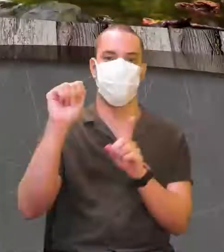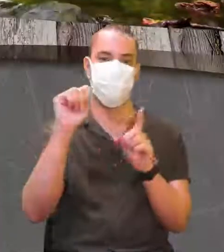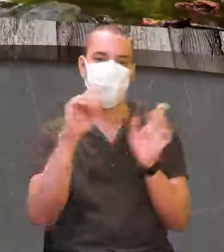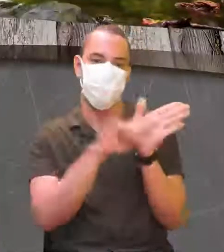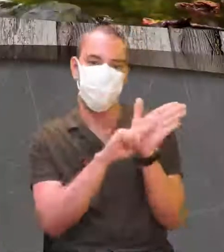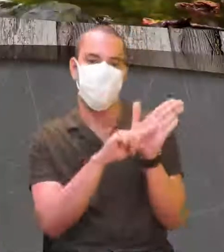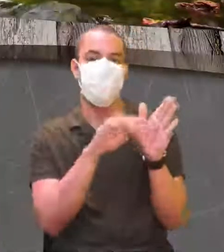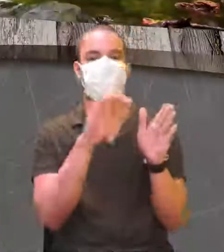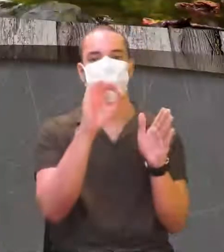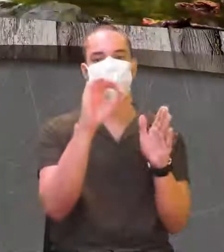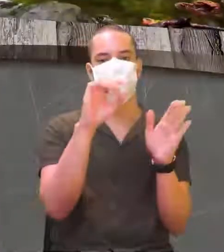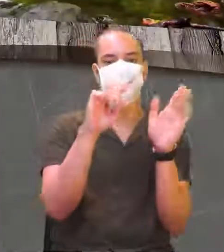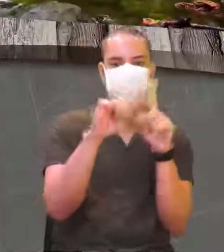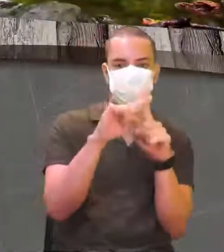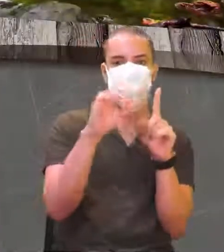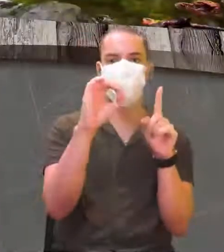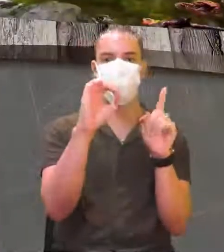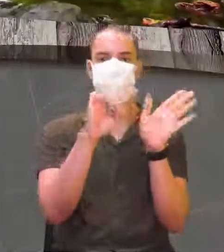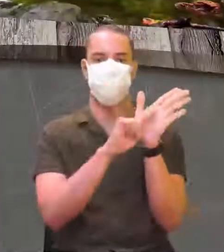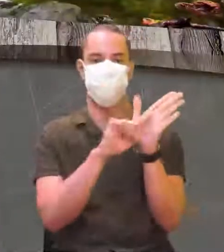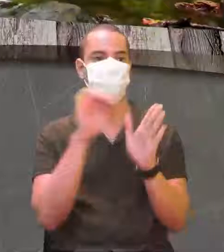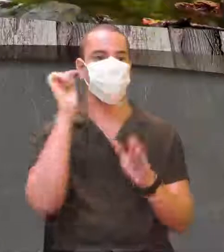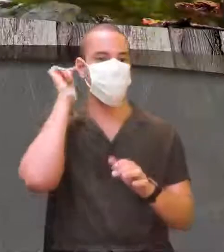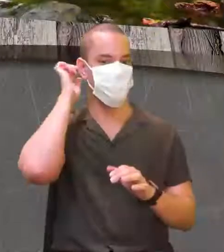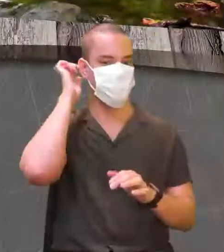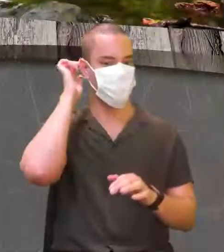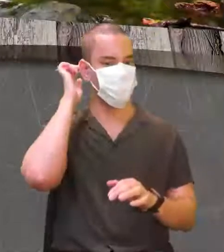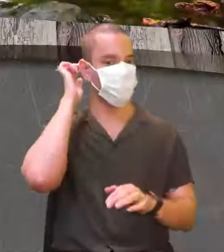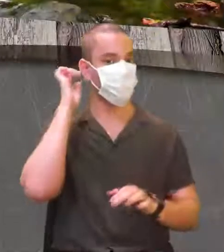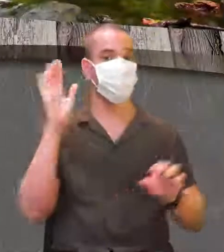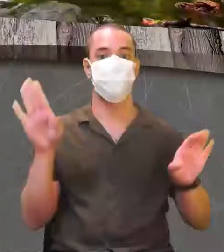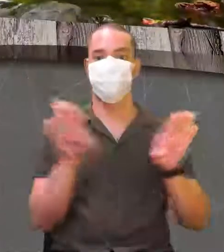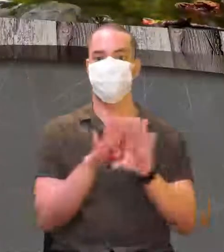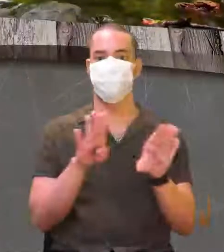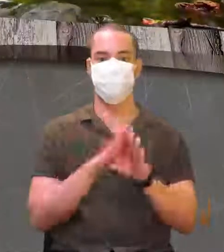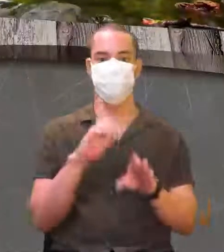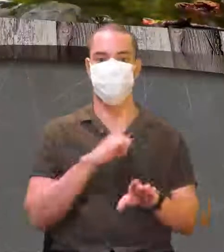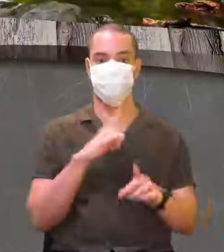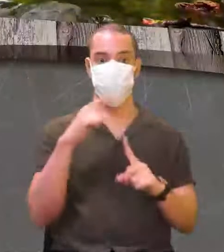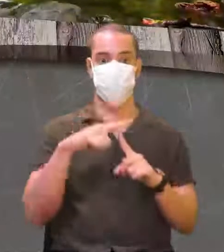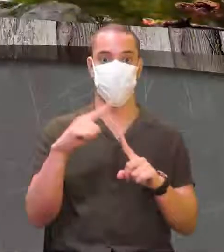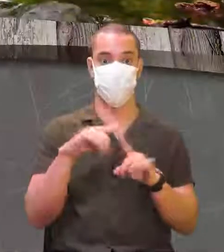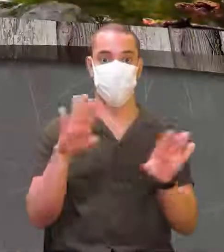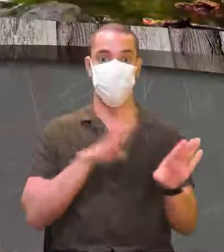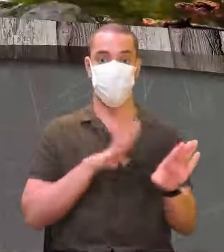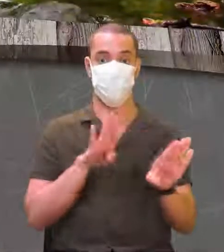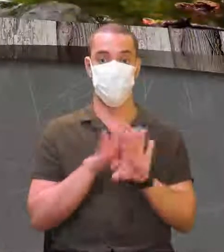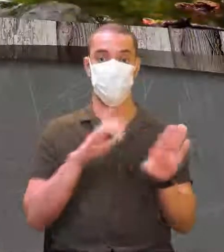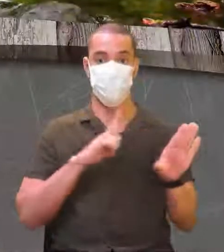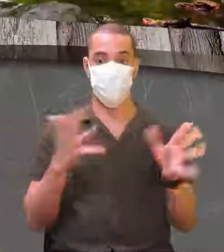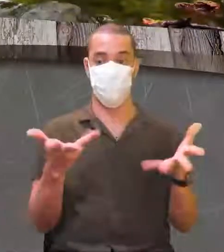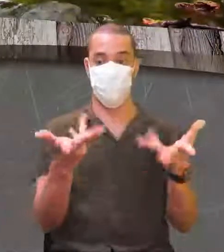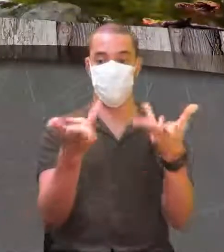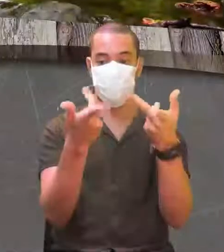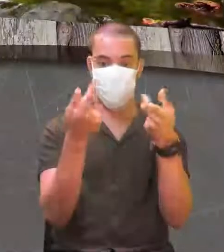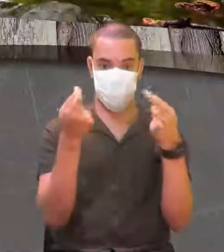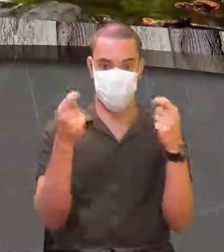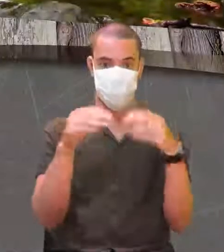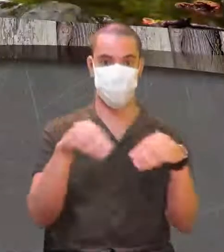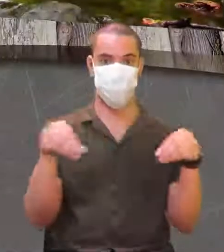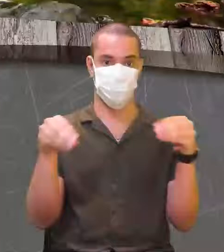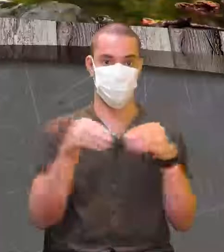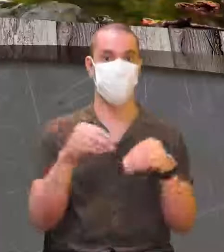que nós vamos falar na aula de hoje, existe também a questão do tipo, da qualidade desse sangue. Então, quando a gente vai para